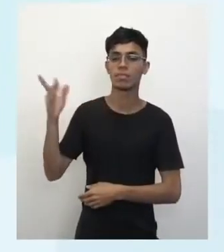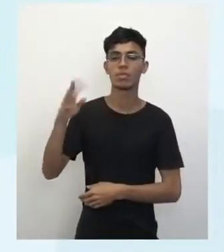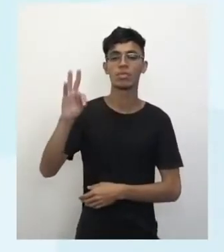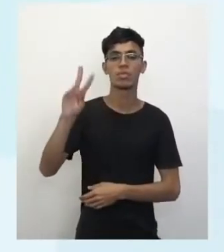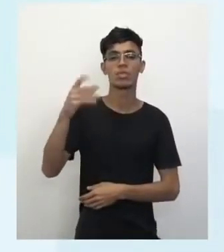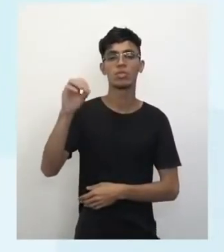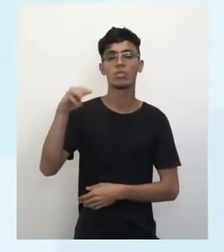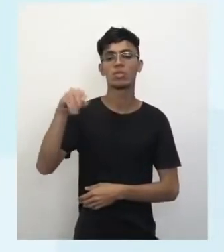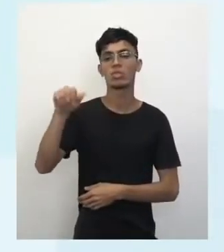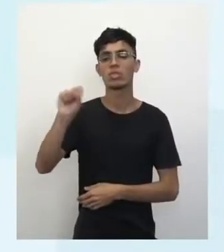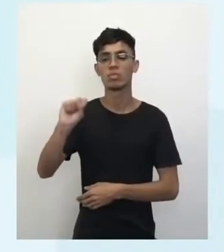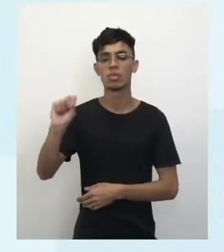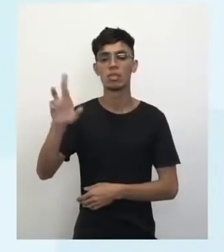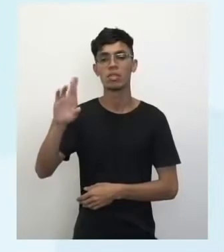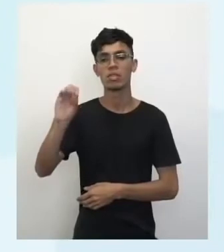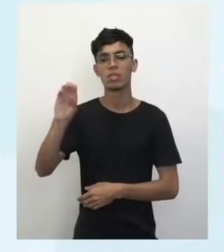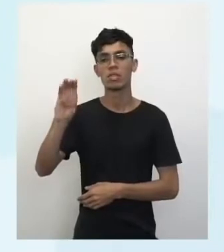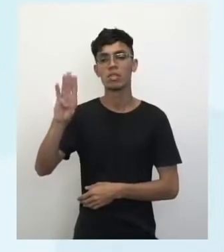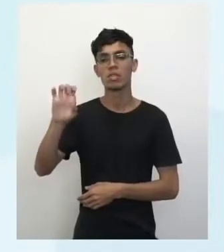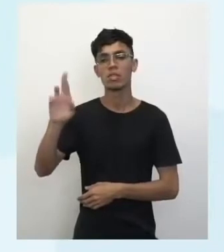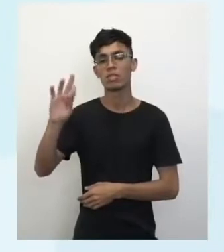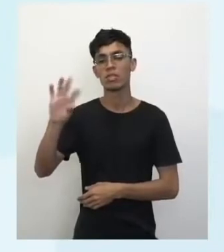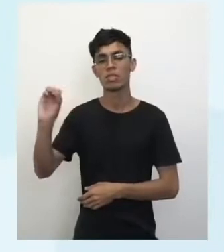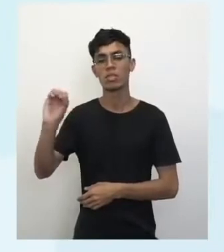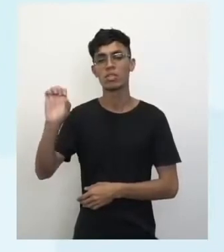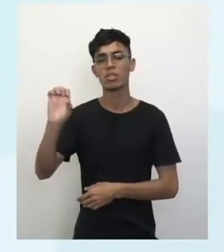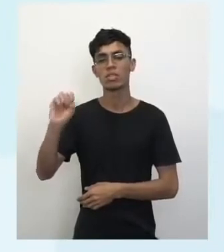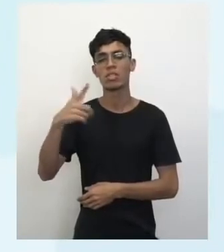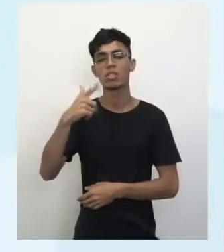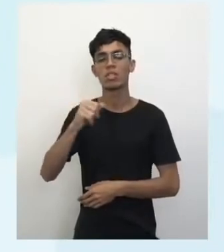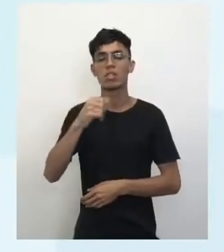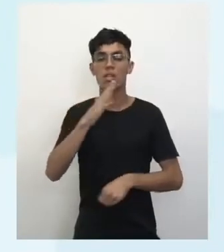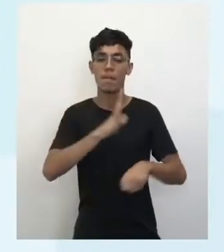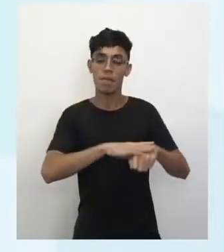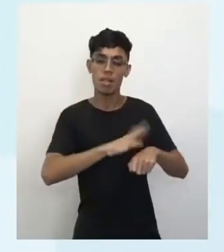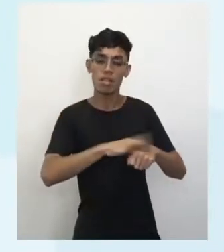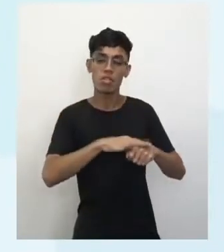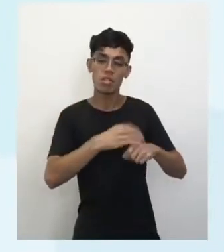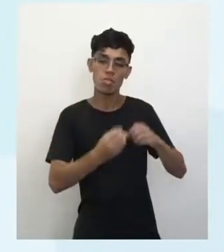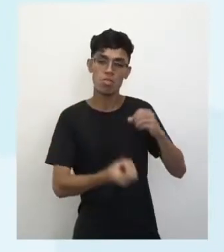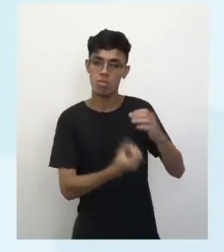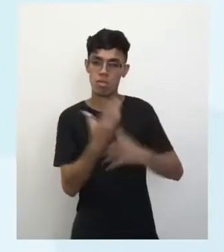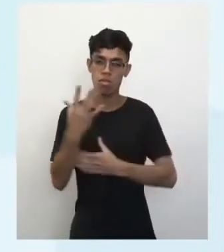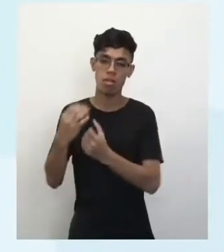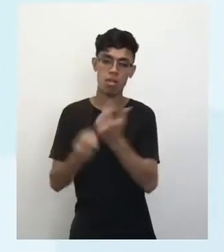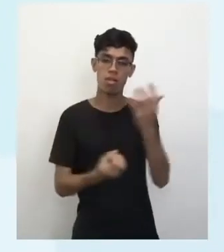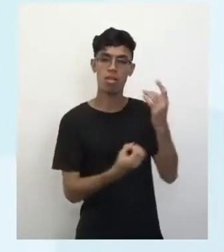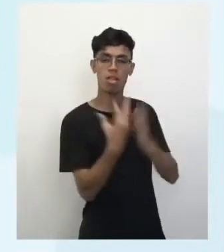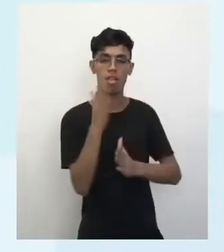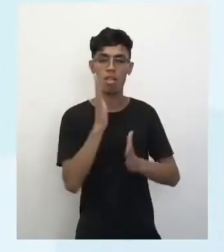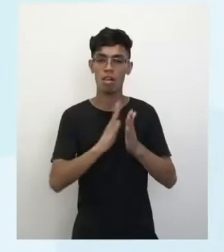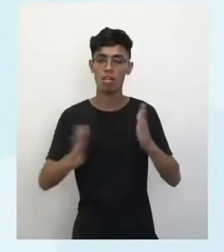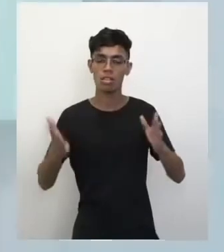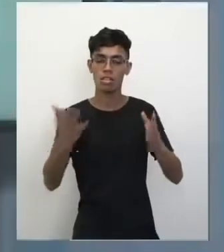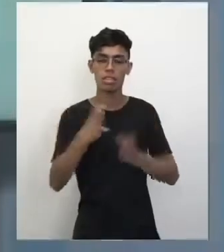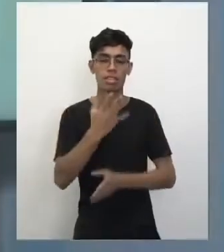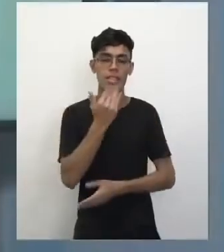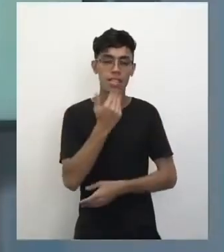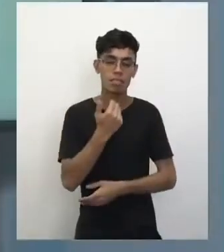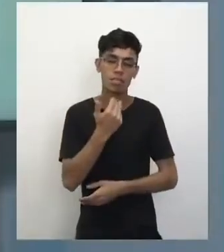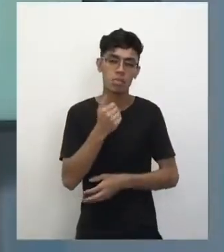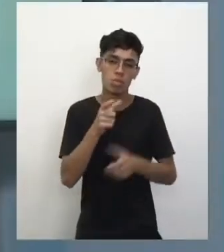seguinte, que a produção de alimentos, ele era um matemático, ele falou que a produção de alimentos era muito menor do que a quantidade de